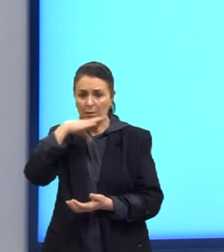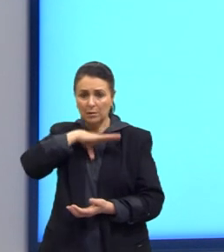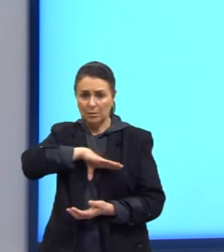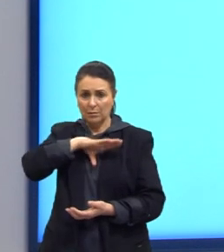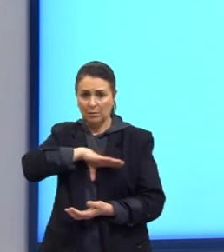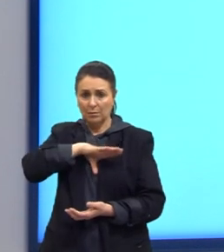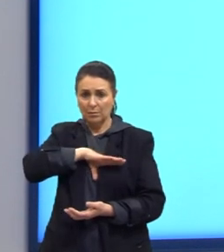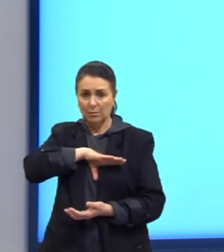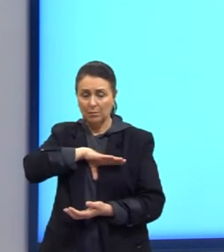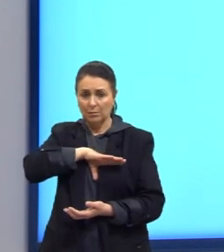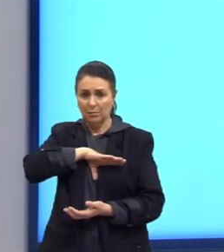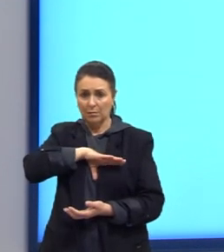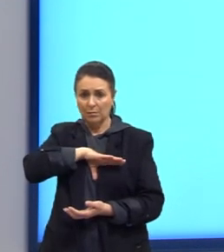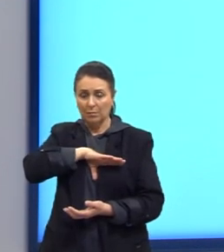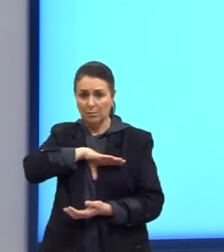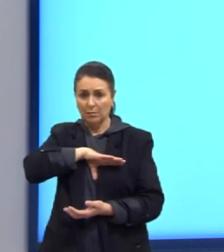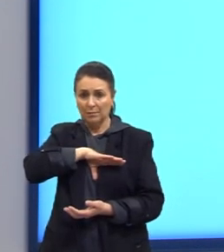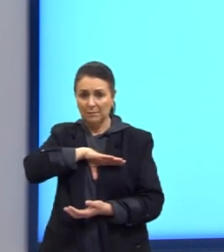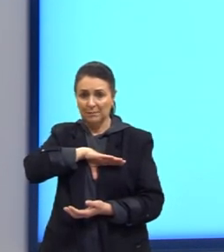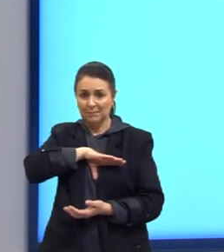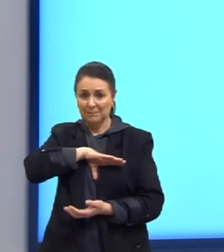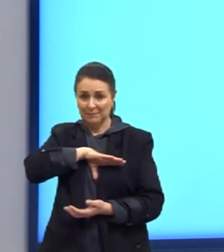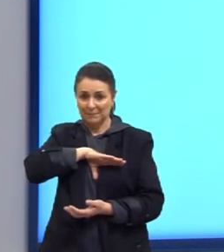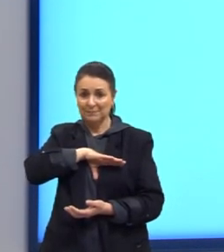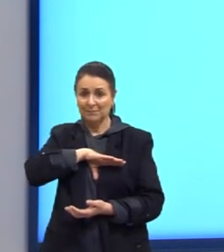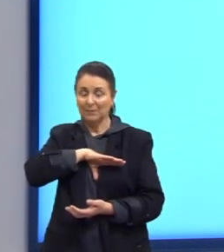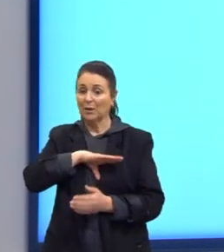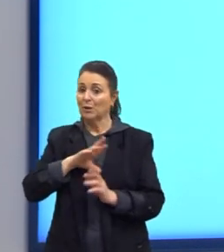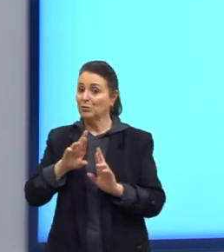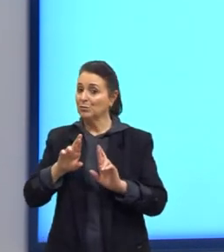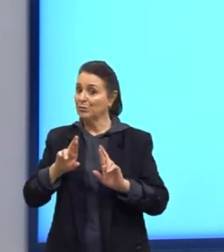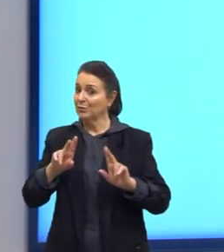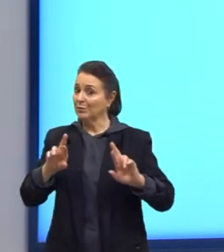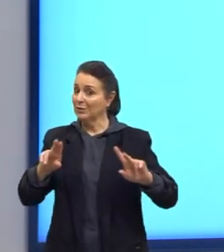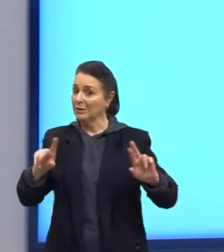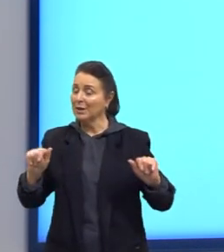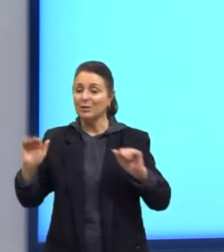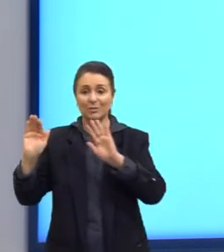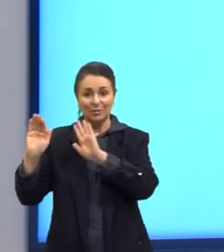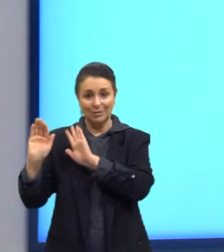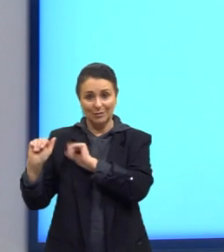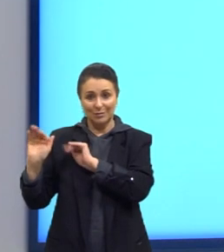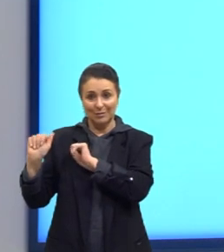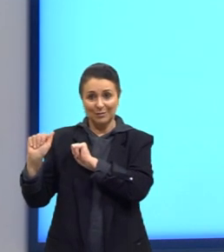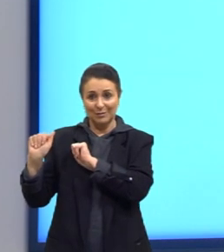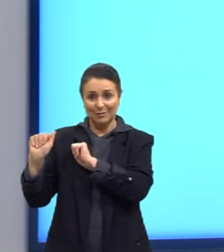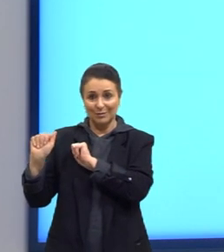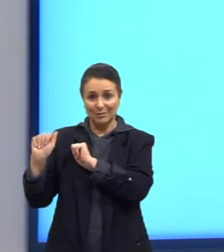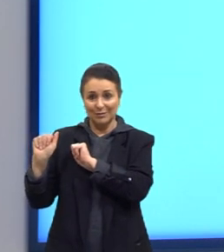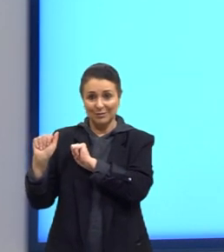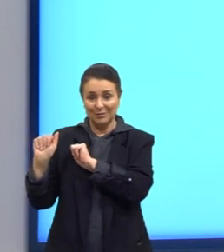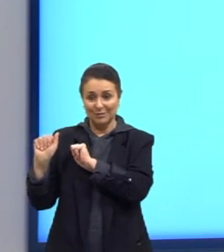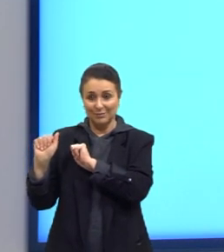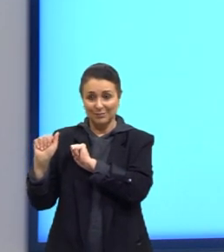precisa que se refere um tempero na língua portuguesa mas que na língua espanhola